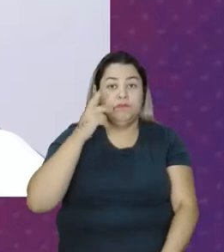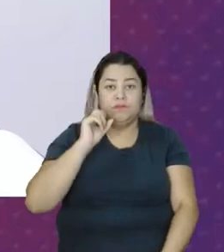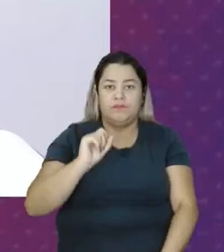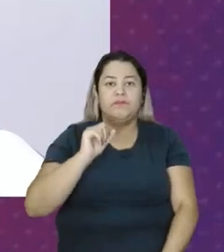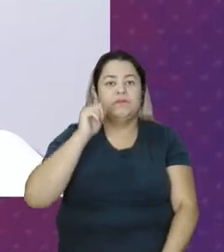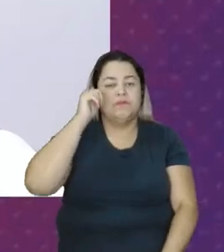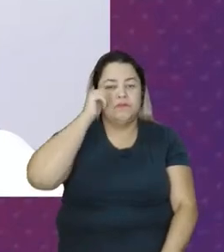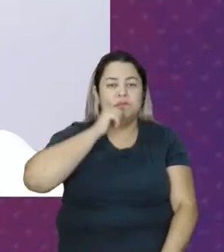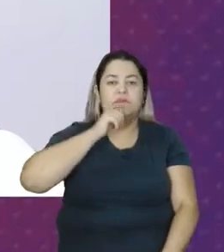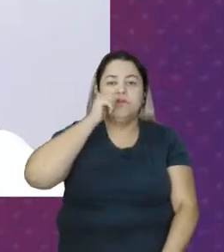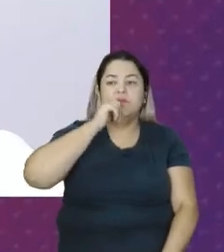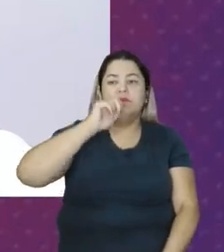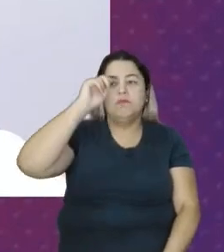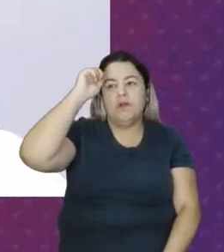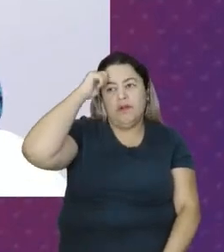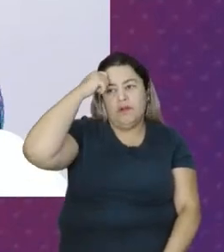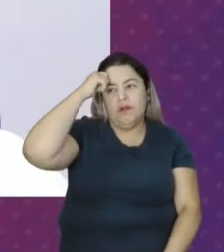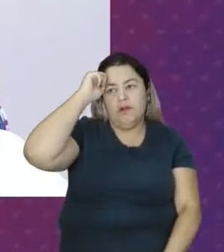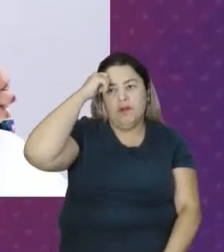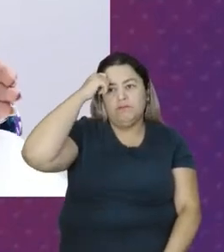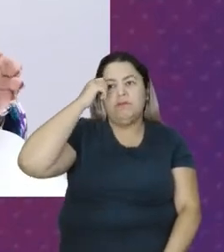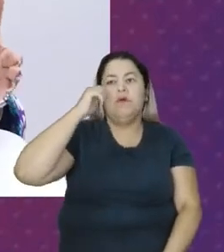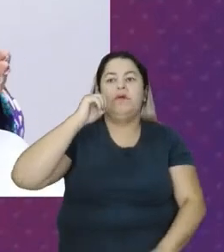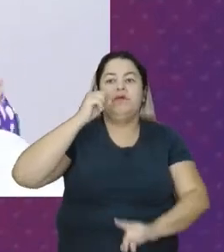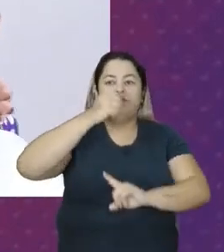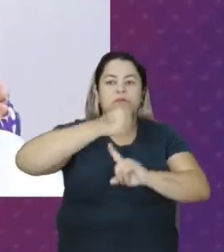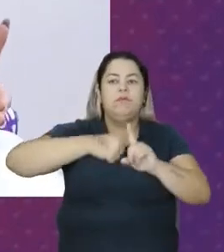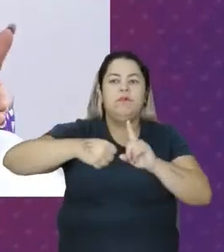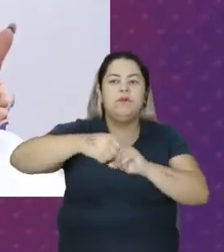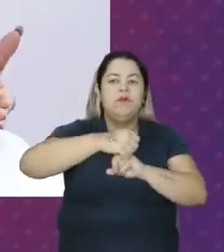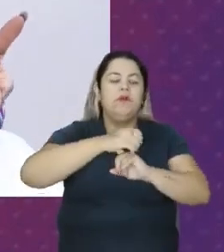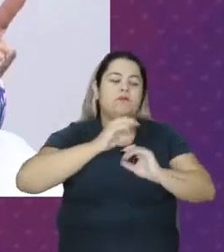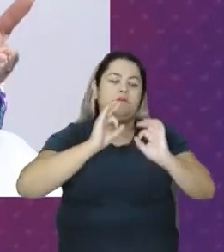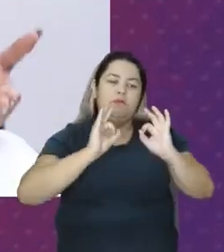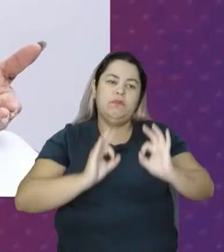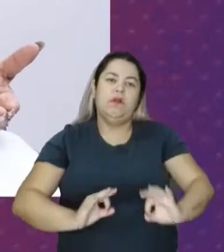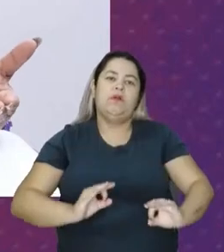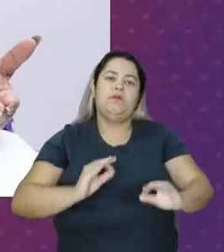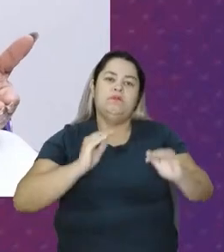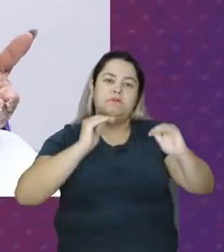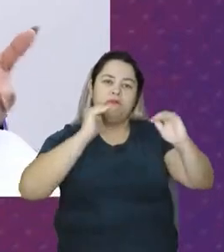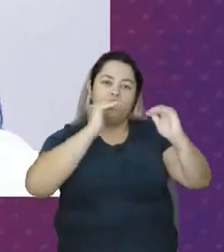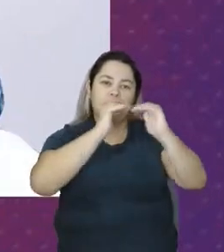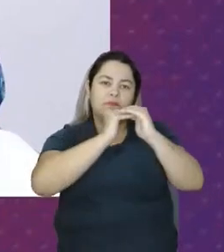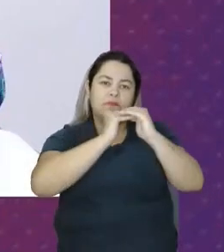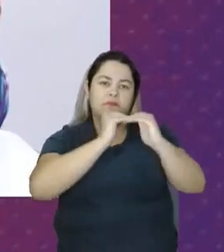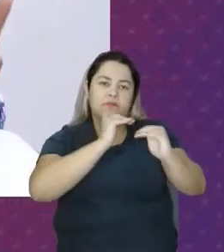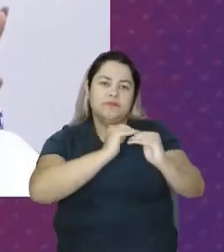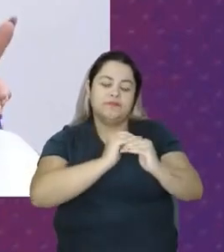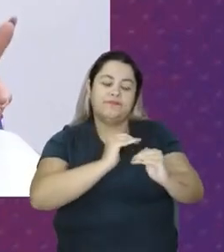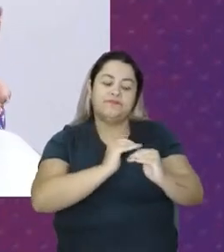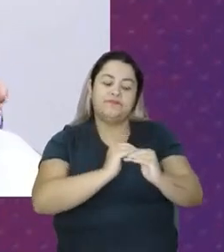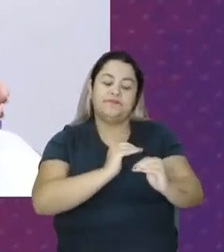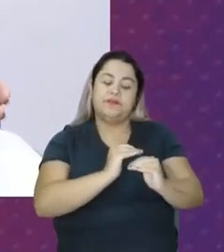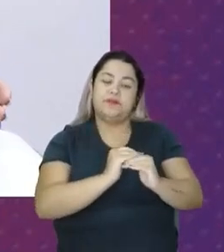as mulheres negras, claro. A gente atua por uma sociedade mais justa, mais igualitária, a gente